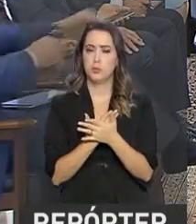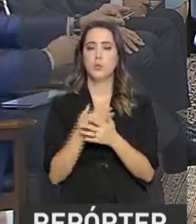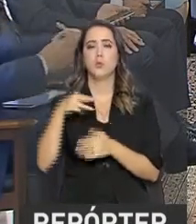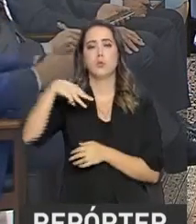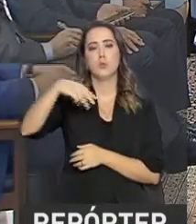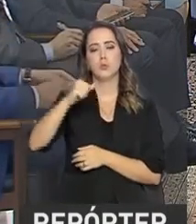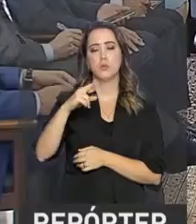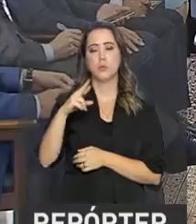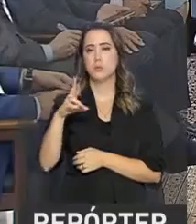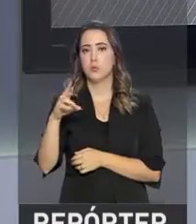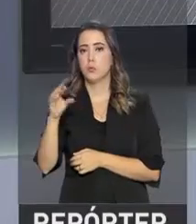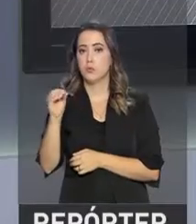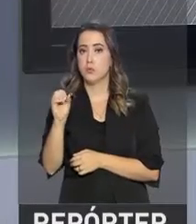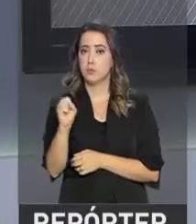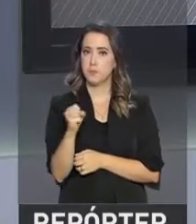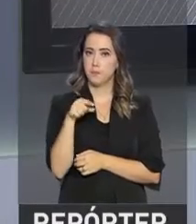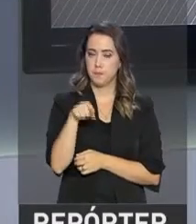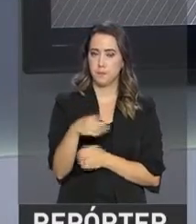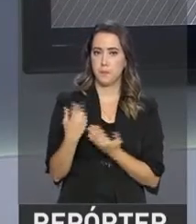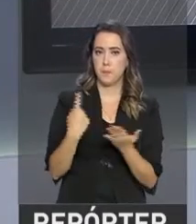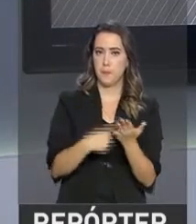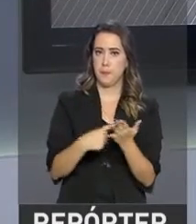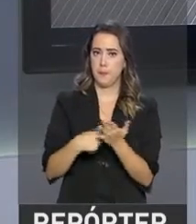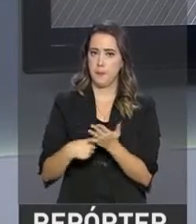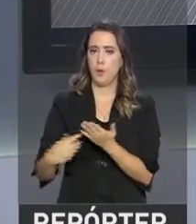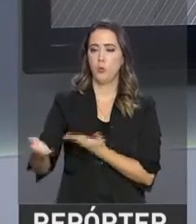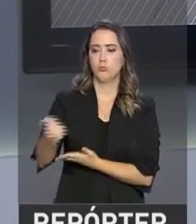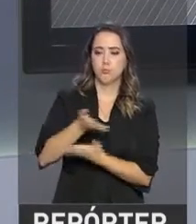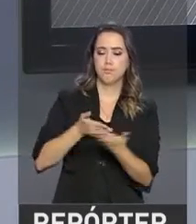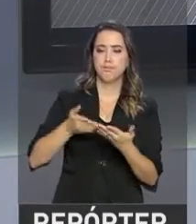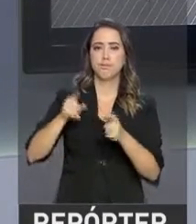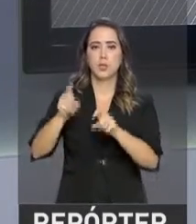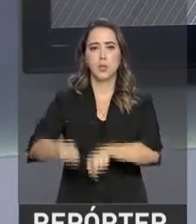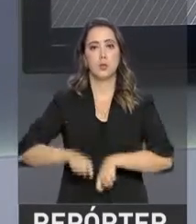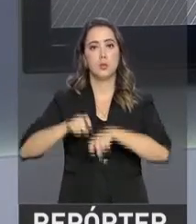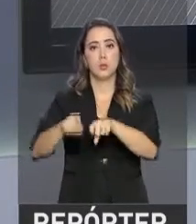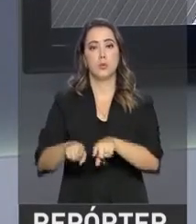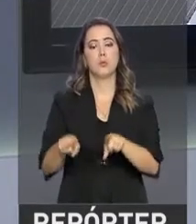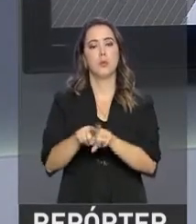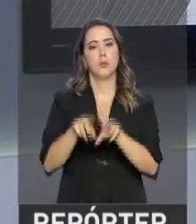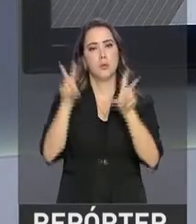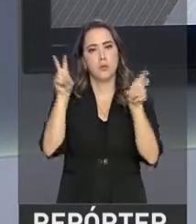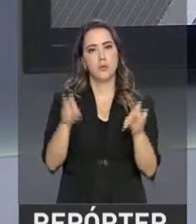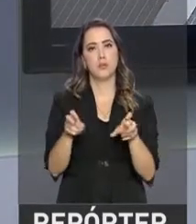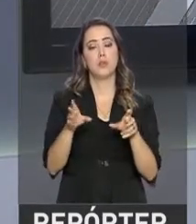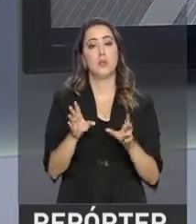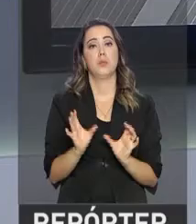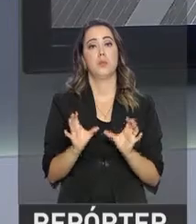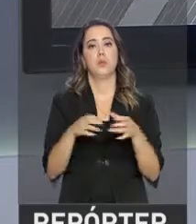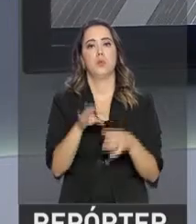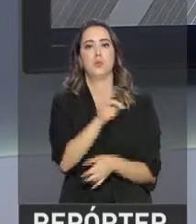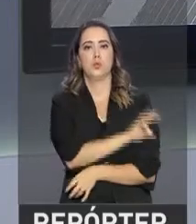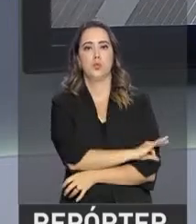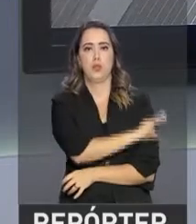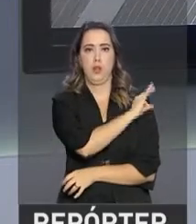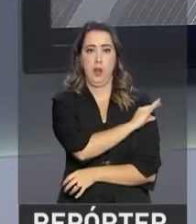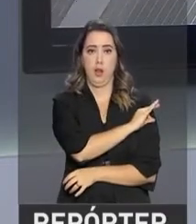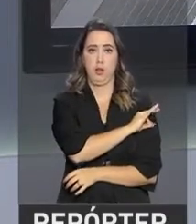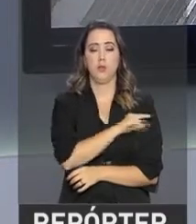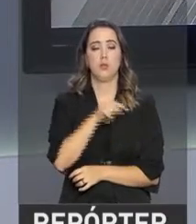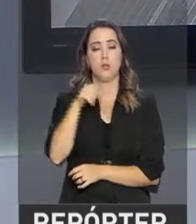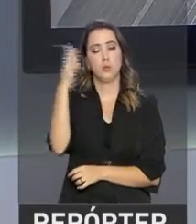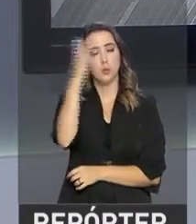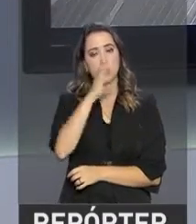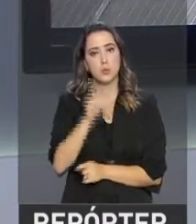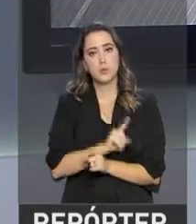em novembro passado a cooperação agropecuária também entrou na pauta técnicos brasileiros foram ao marrocos para tratar da